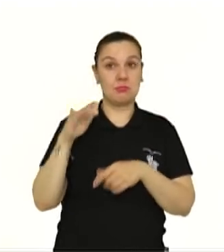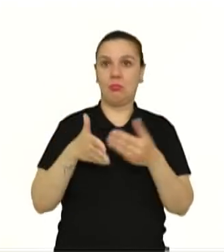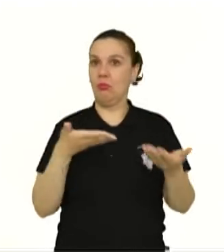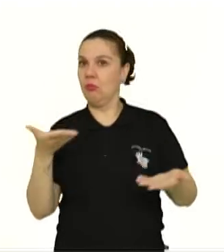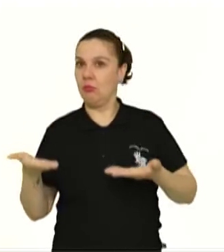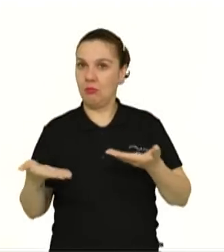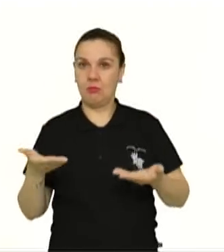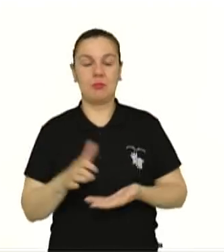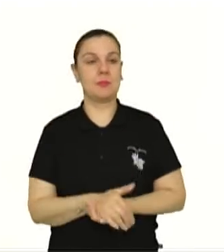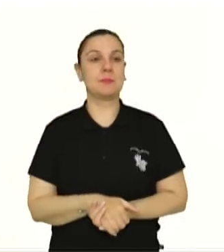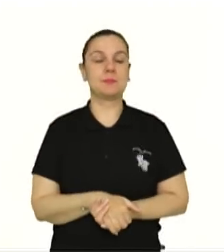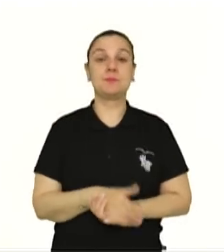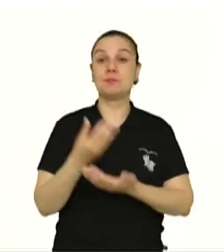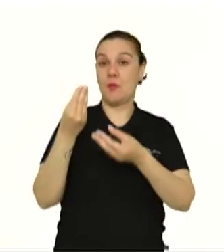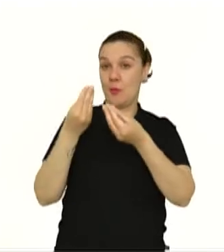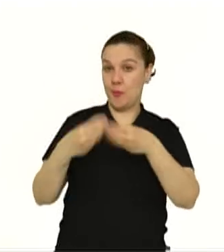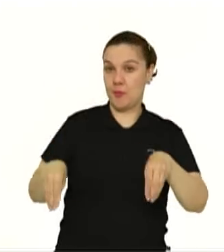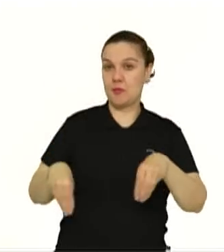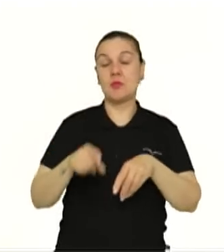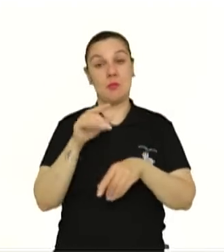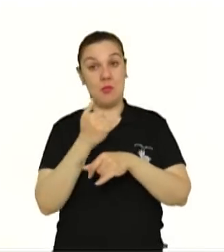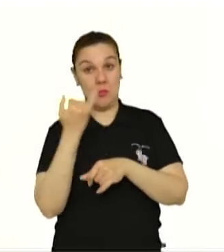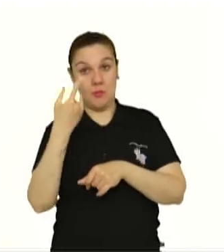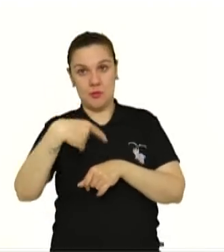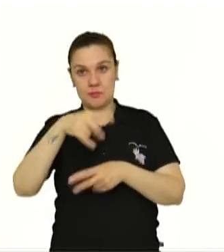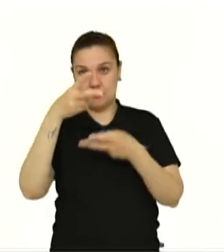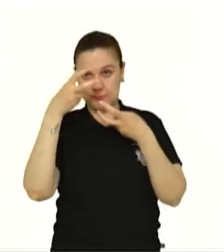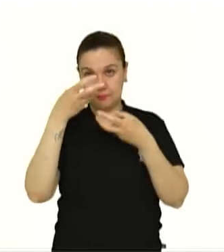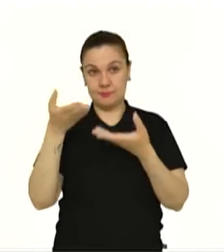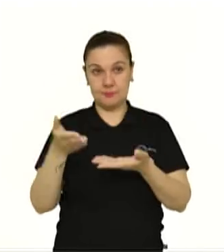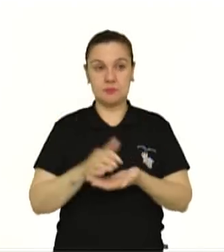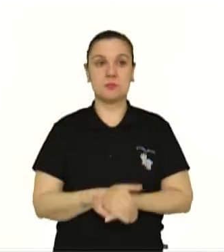perdido em relação a isso. Então, bem importante perceber isso.